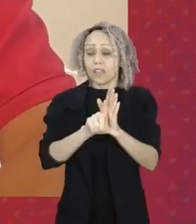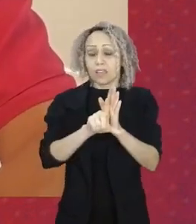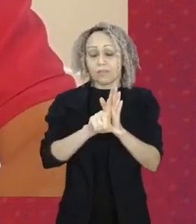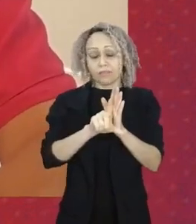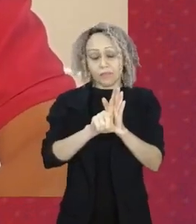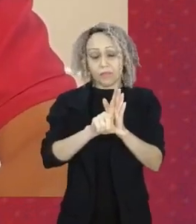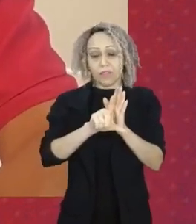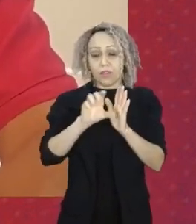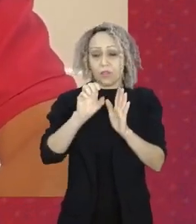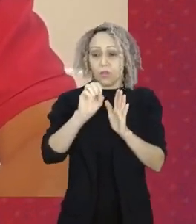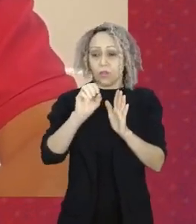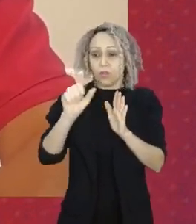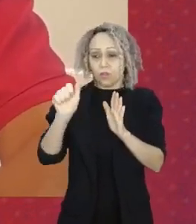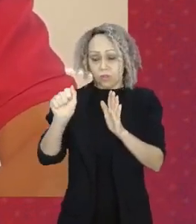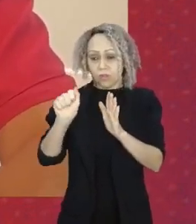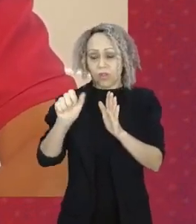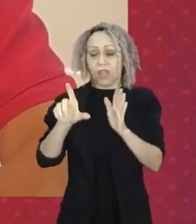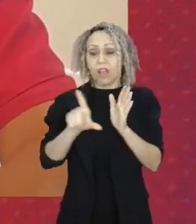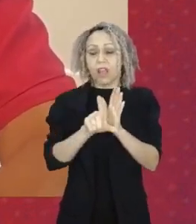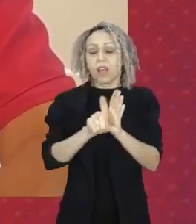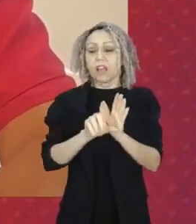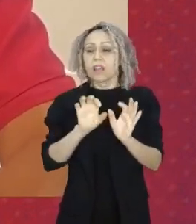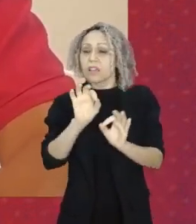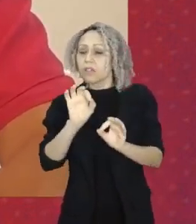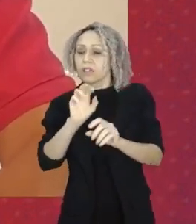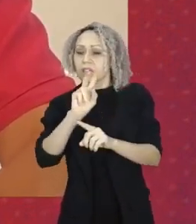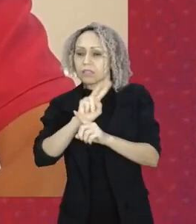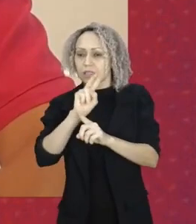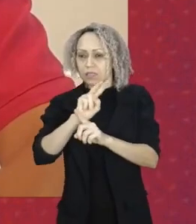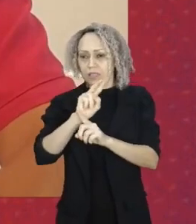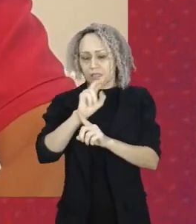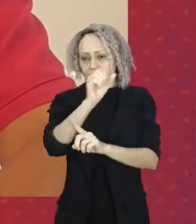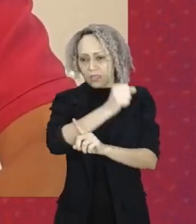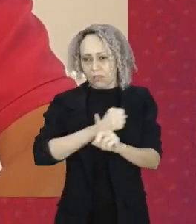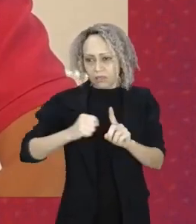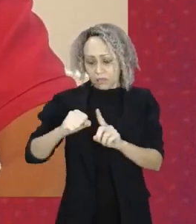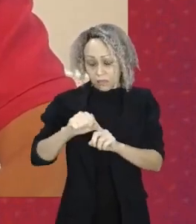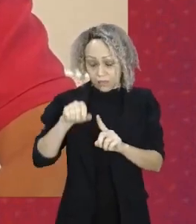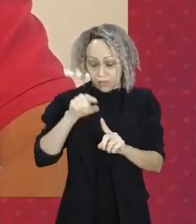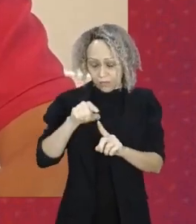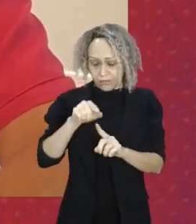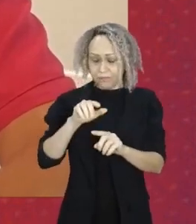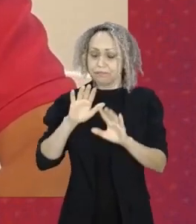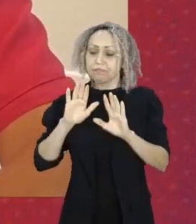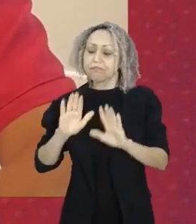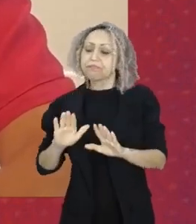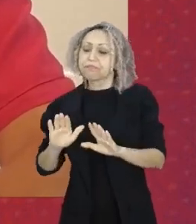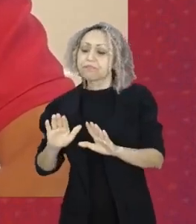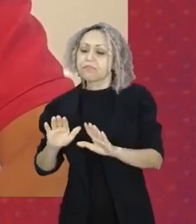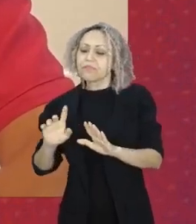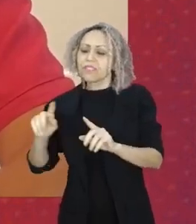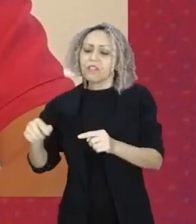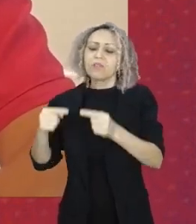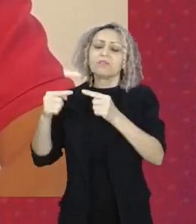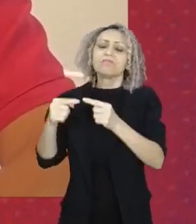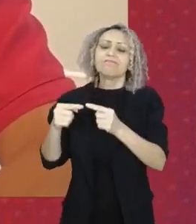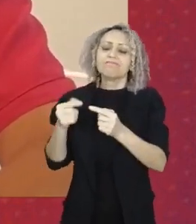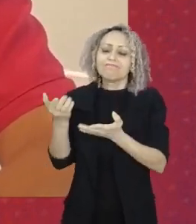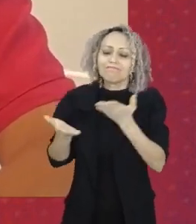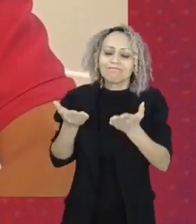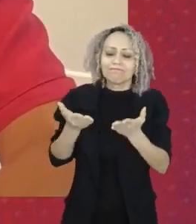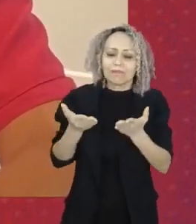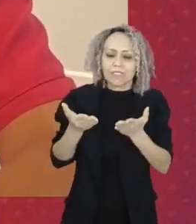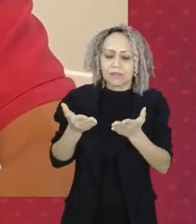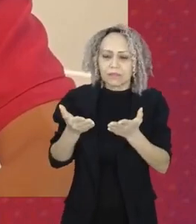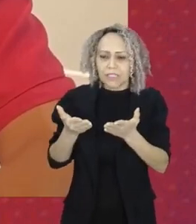Assistência Social, regulamenta as ações relativas ao atendimento de habilitação e